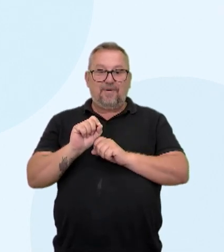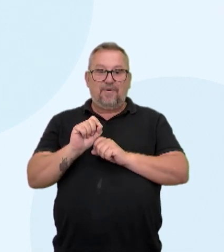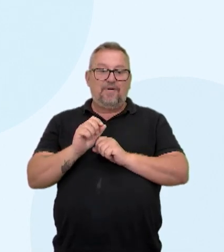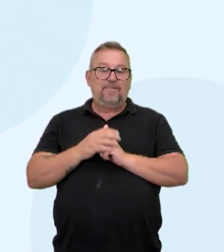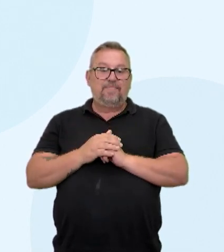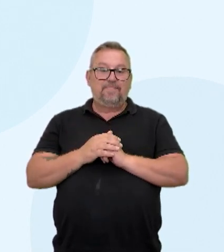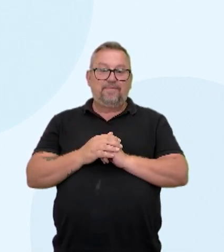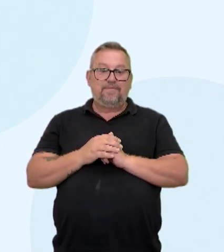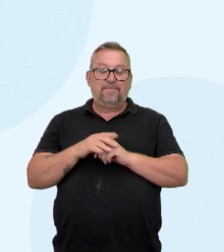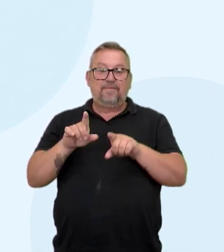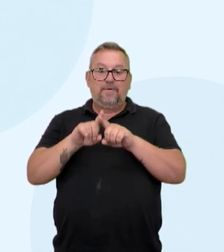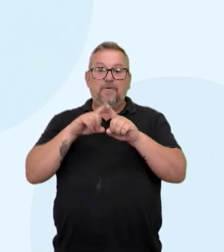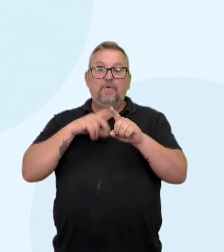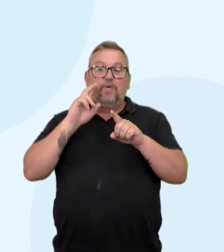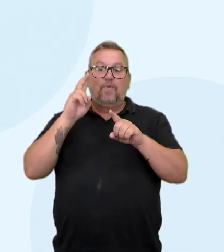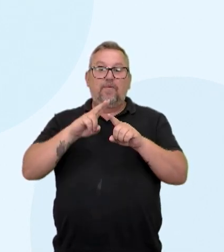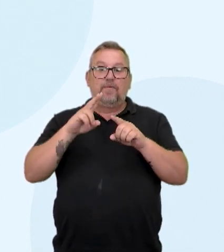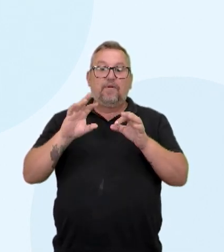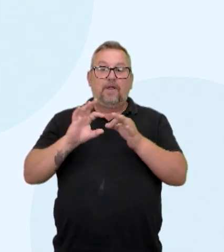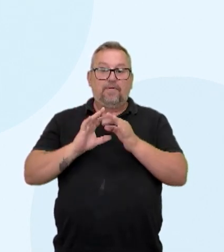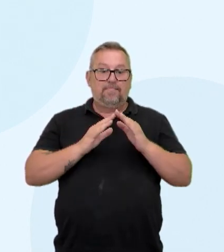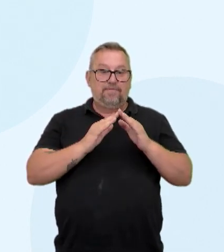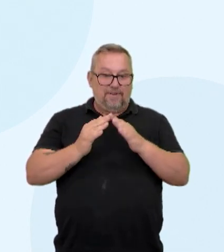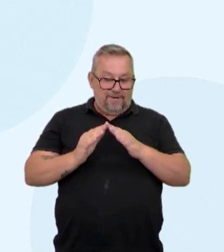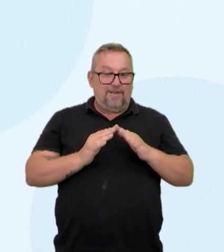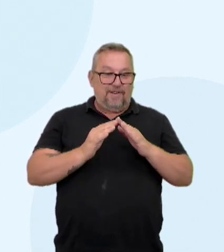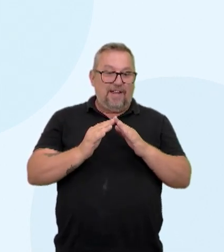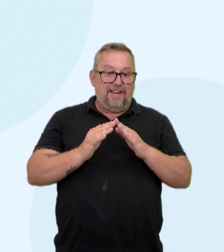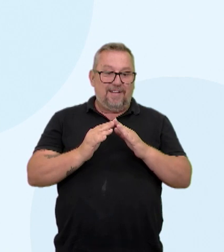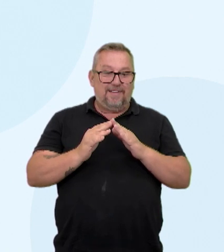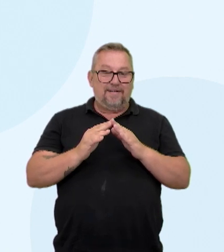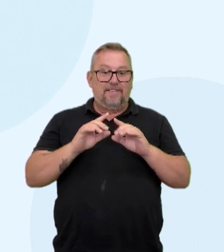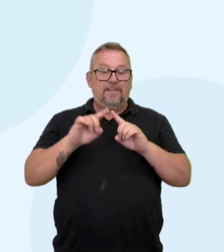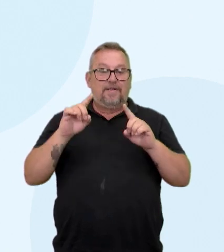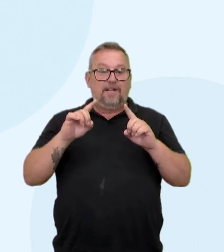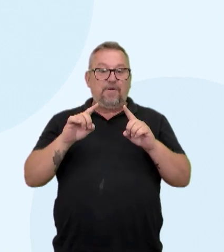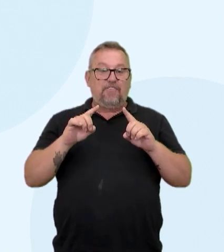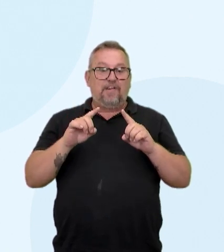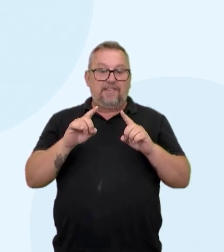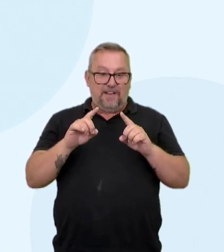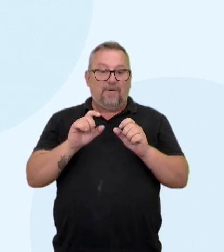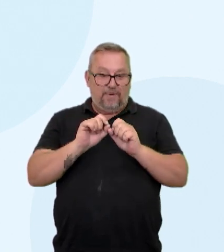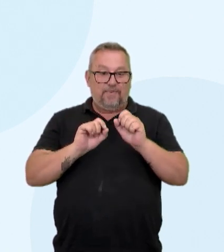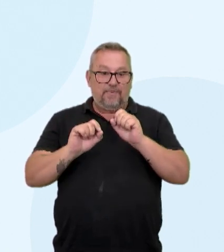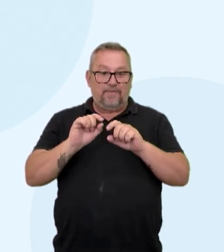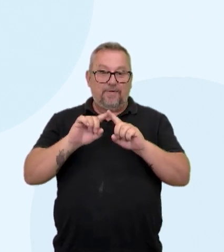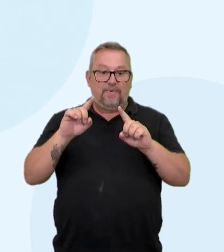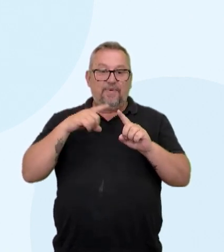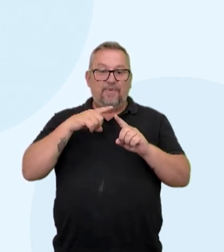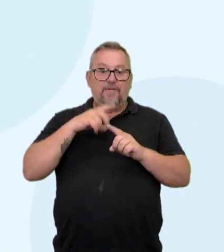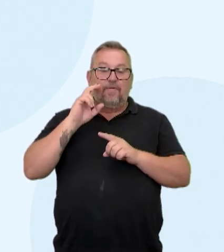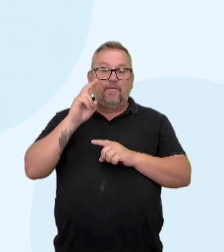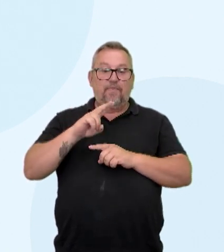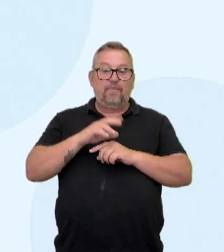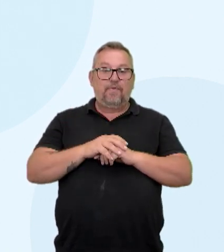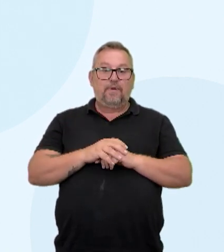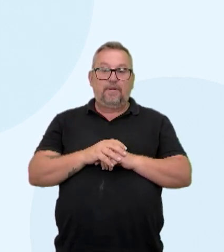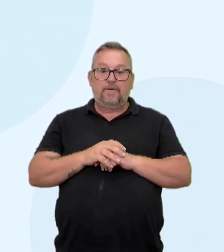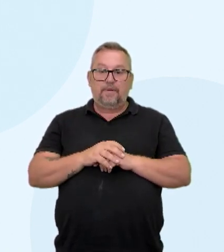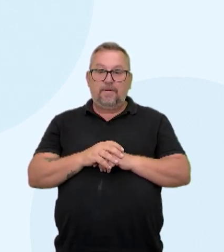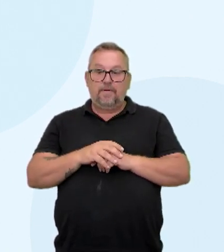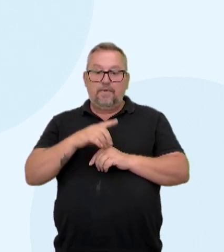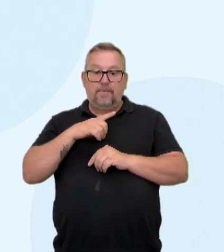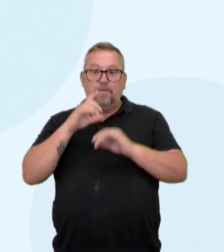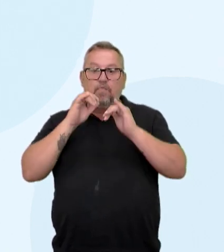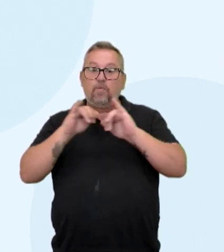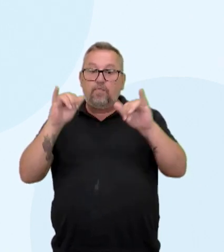às comunidades e à mobilização social. Então o que tem a ver isso aqui? Tem a ver com a questão do que eu acabei de adiantar, né? Todas as